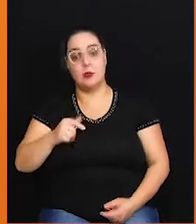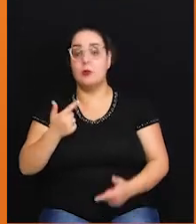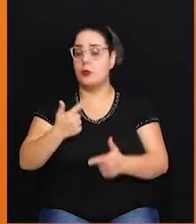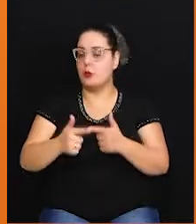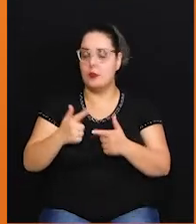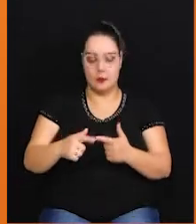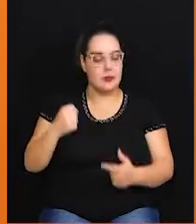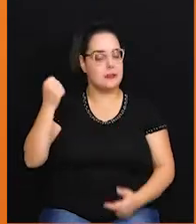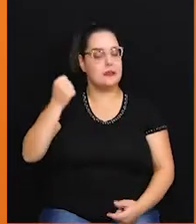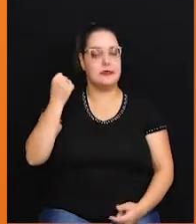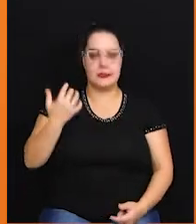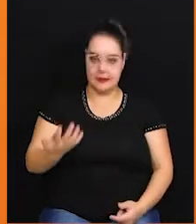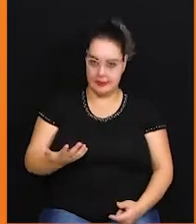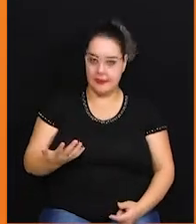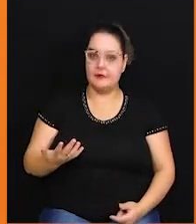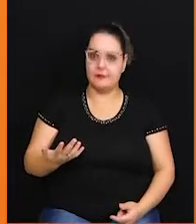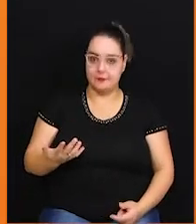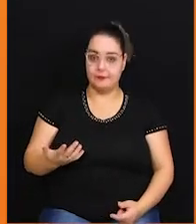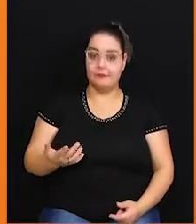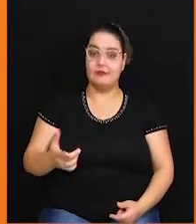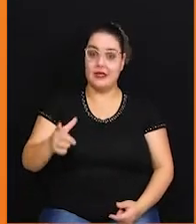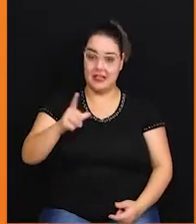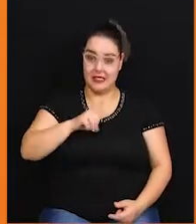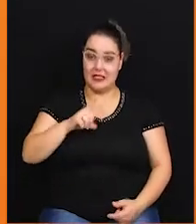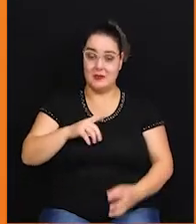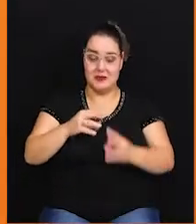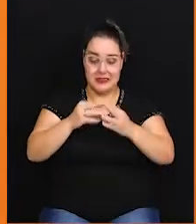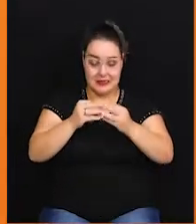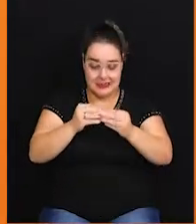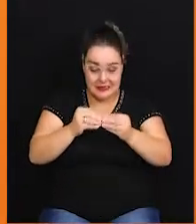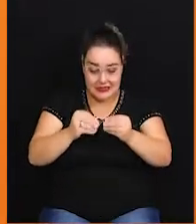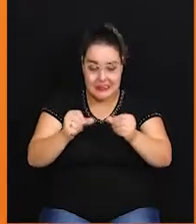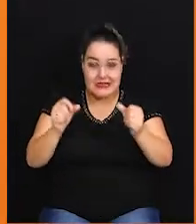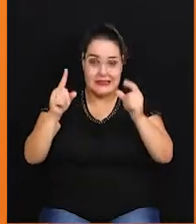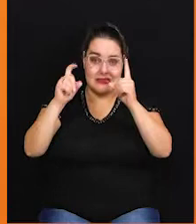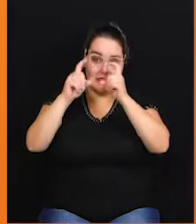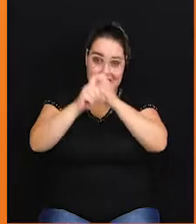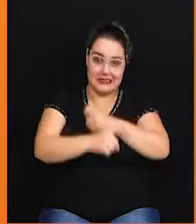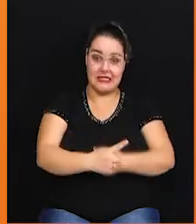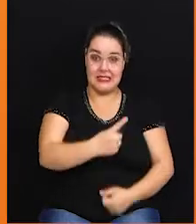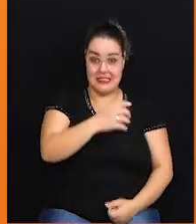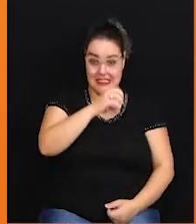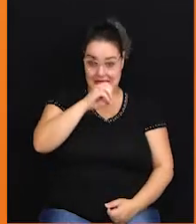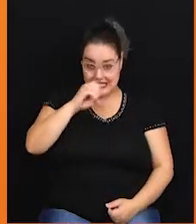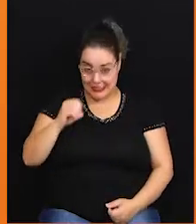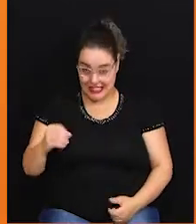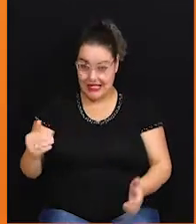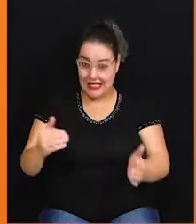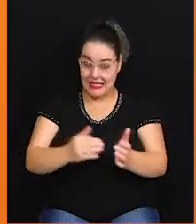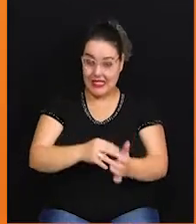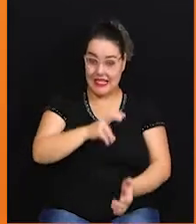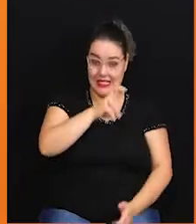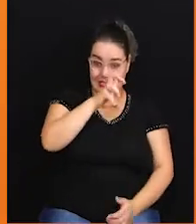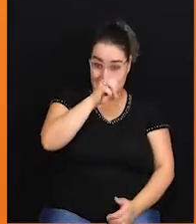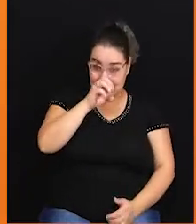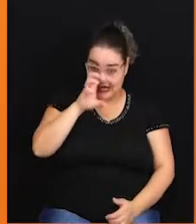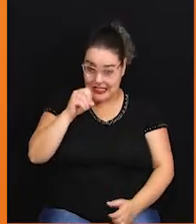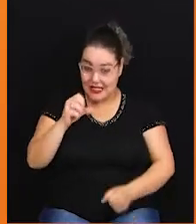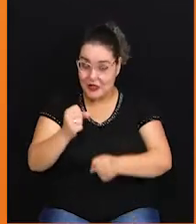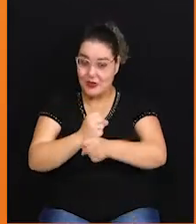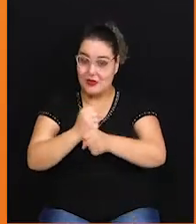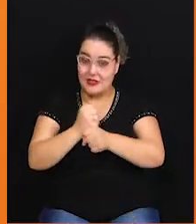porque esse é o tipo de produto que tem uma decomposição super complicada. São 100 a 500 anos para